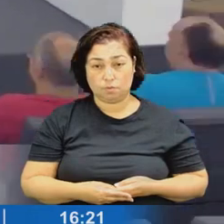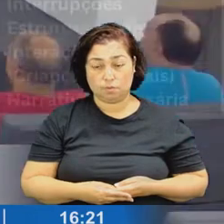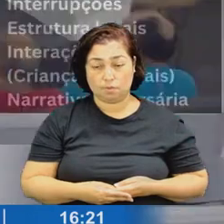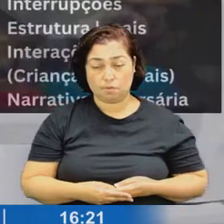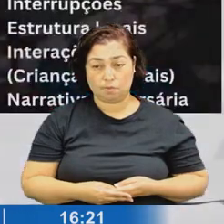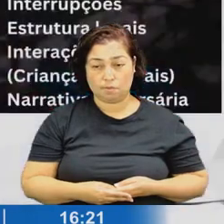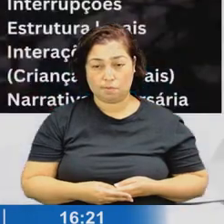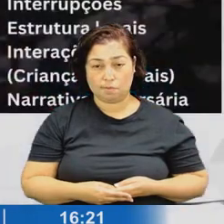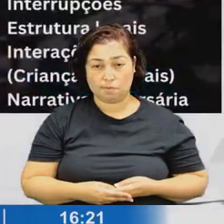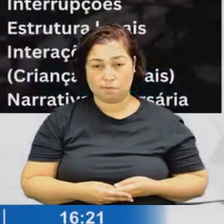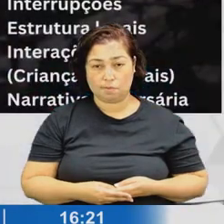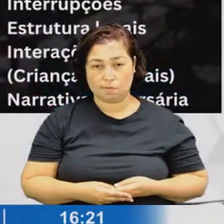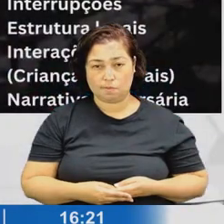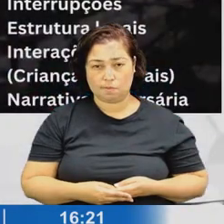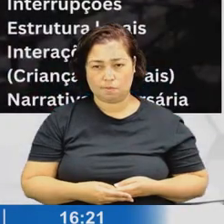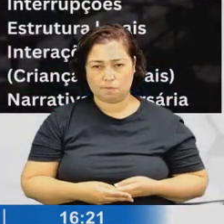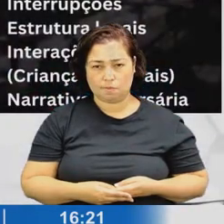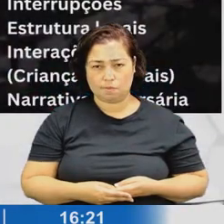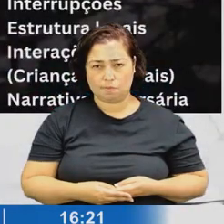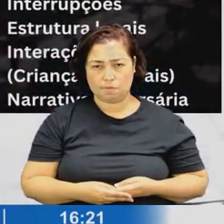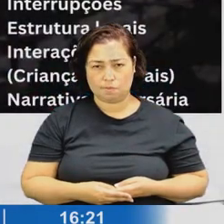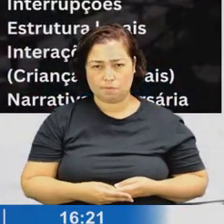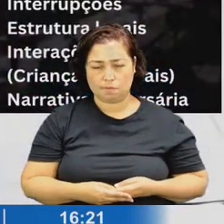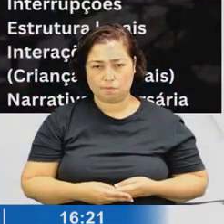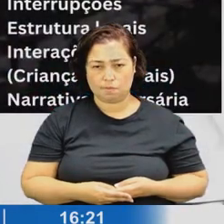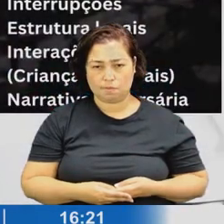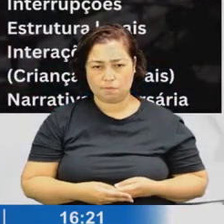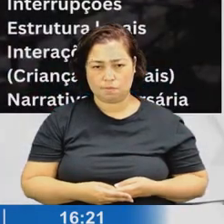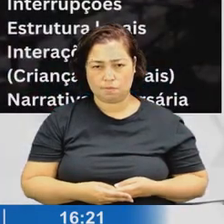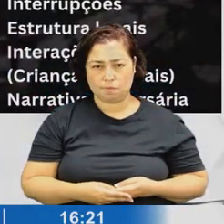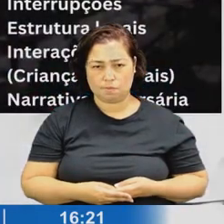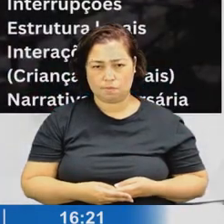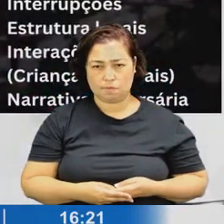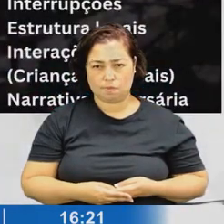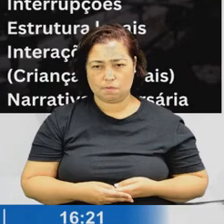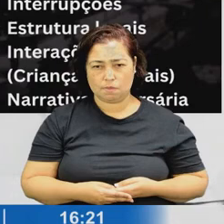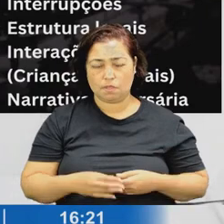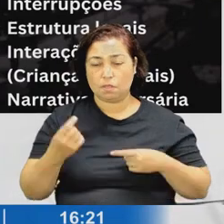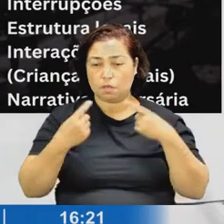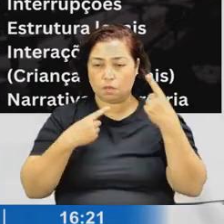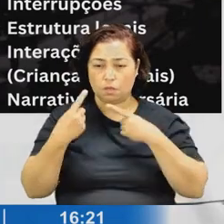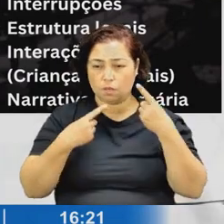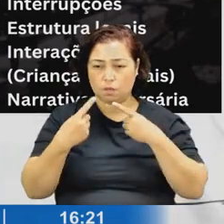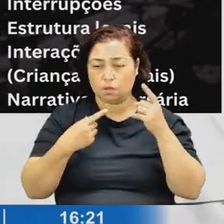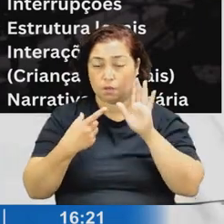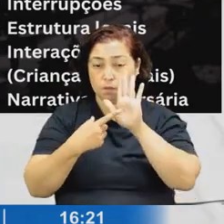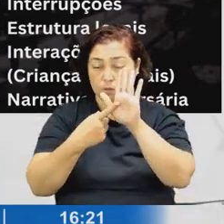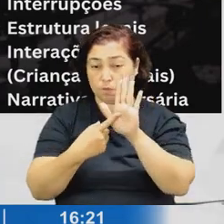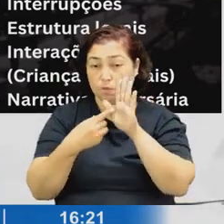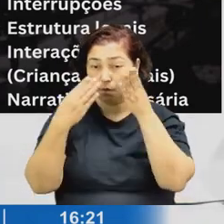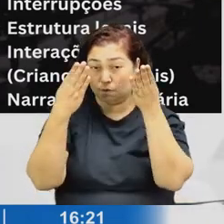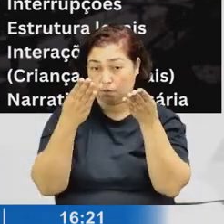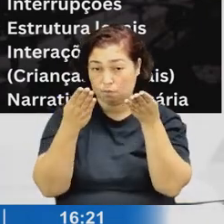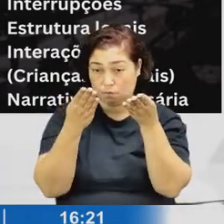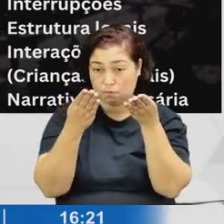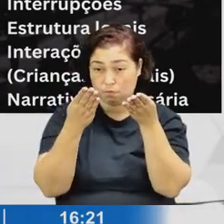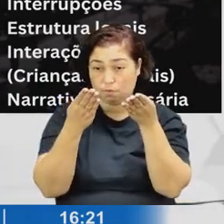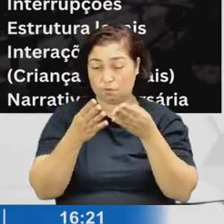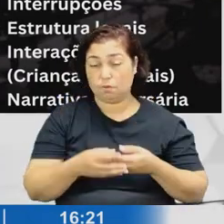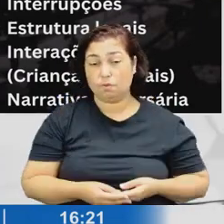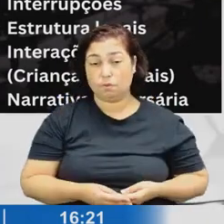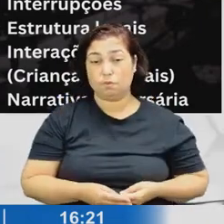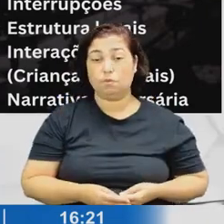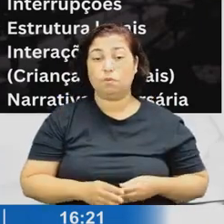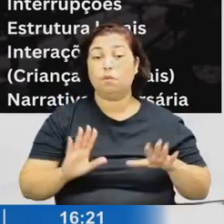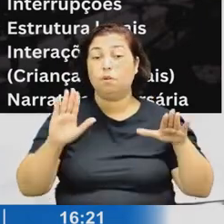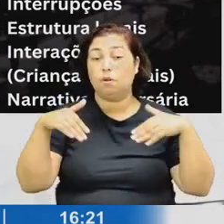tem que definir os meios de comunicação obviamente mas Twitter Instagram aí ó definir reputação Qual